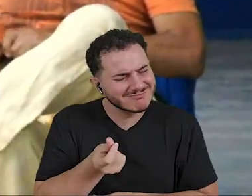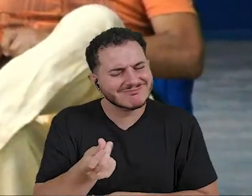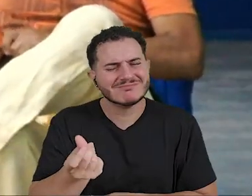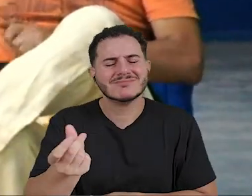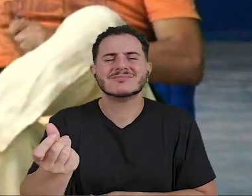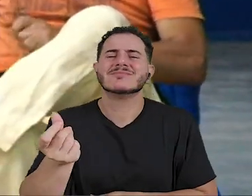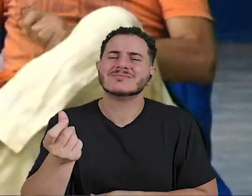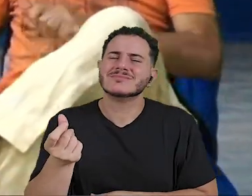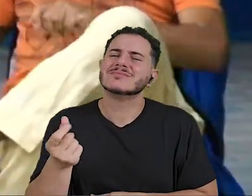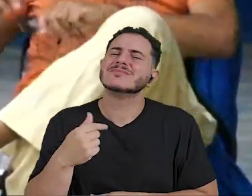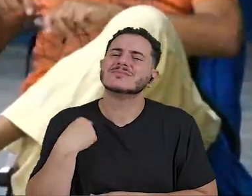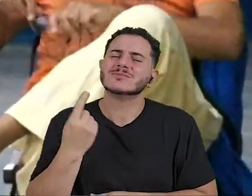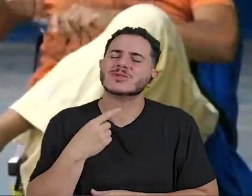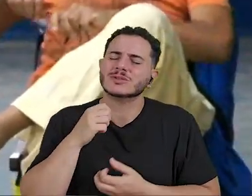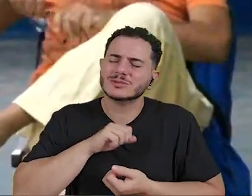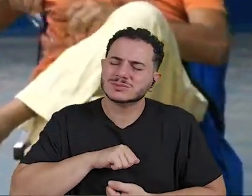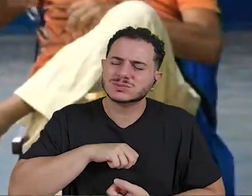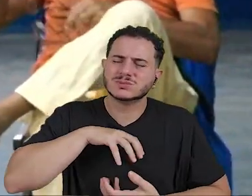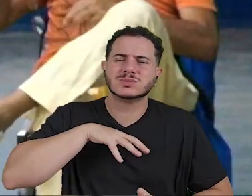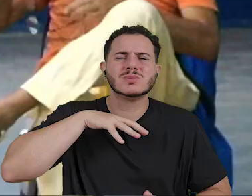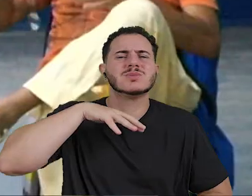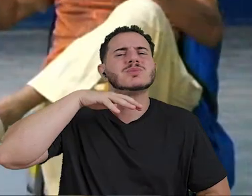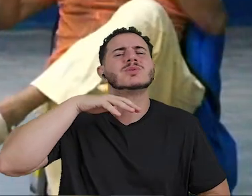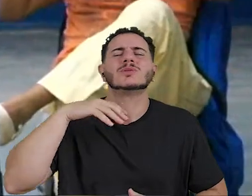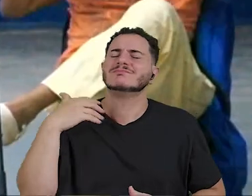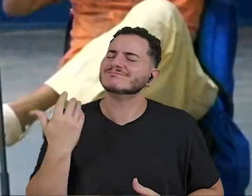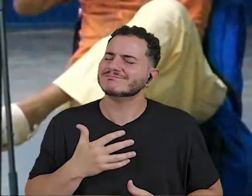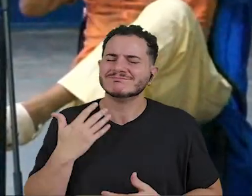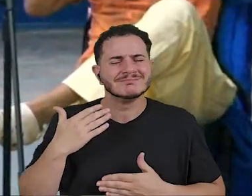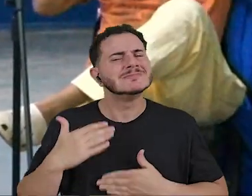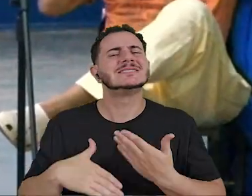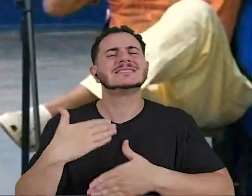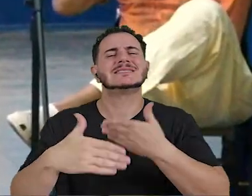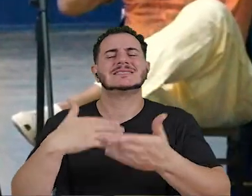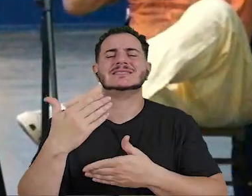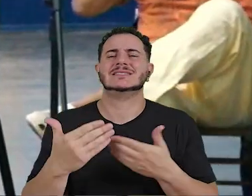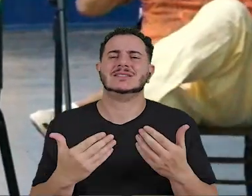Cresça como eu quero crescer. Cresça como eu quero crescer. Não estou grande não, viu?